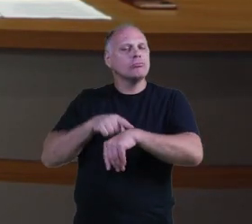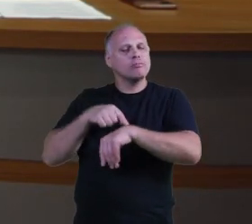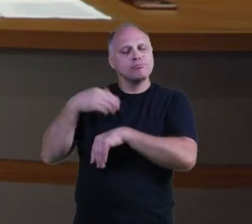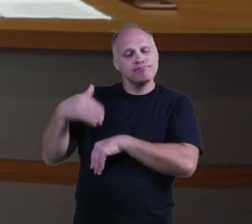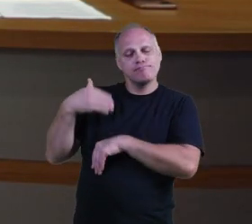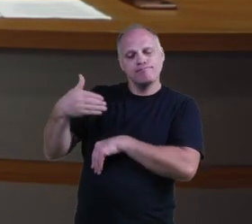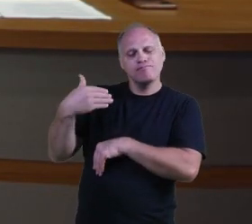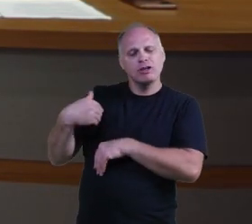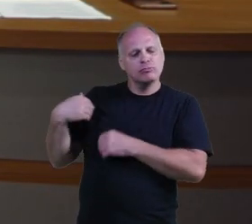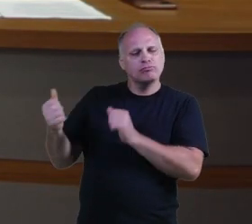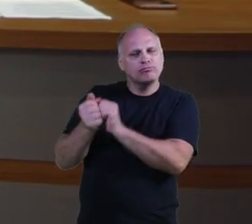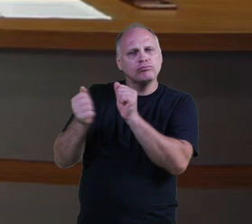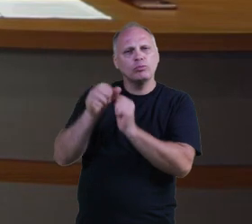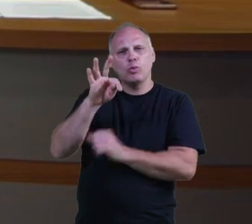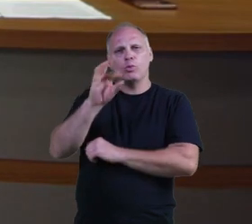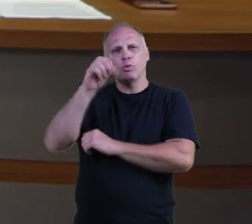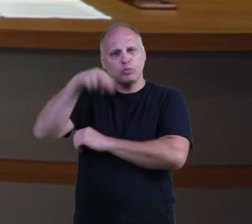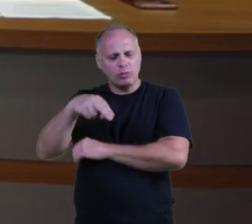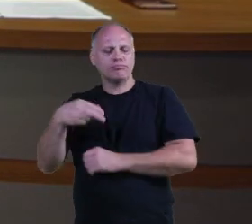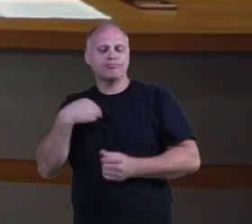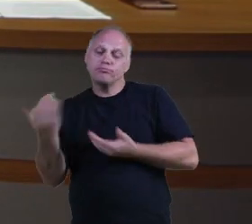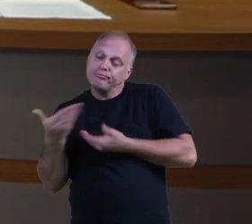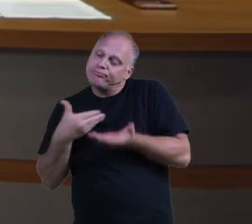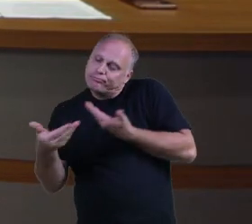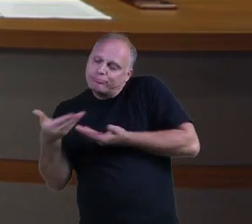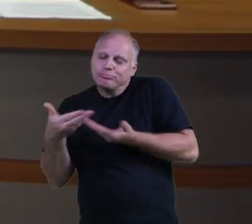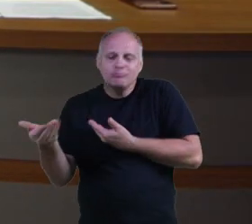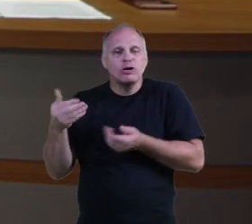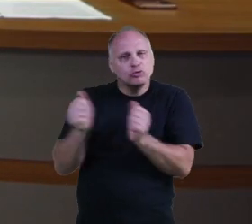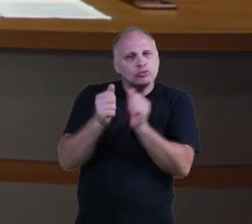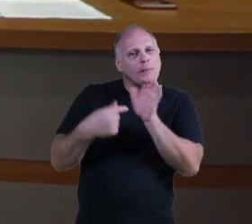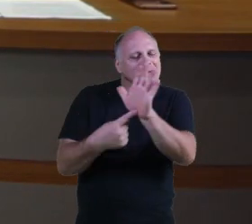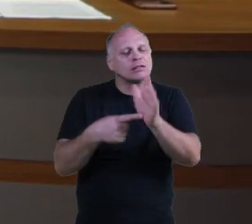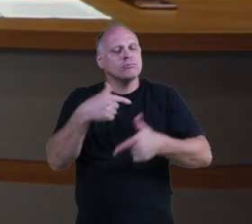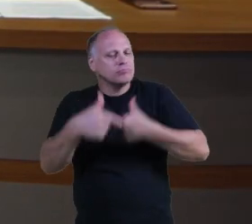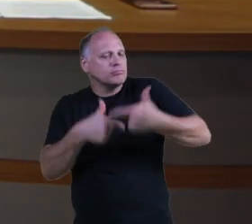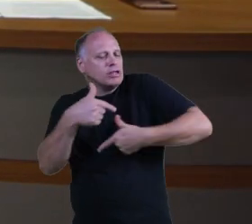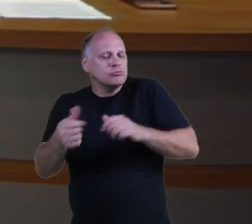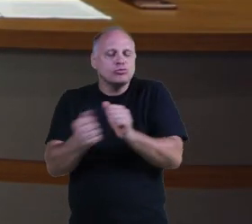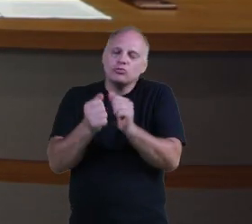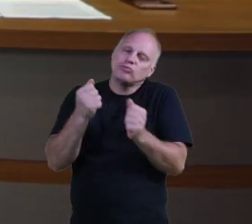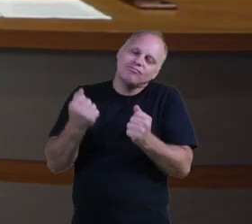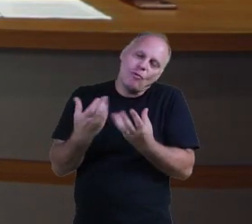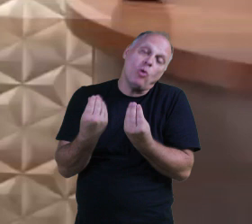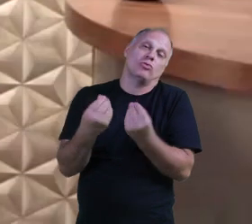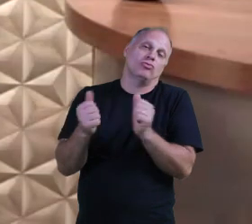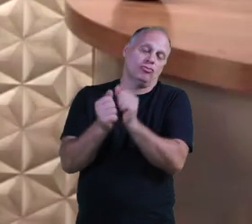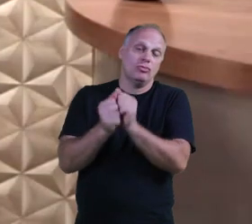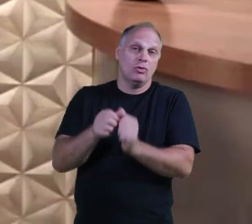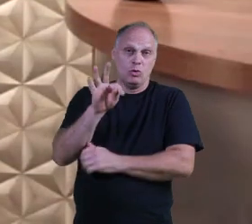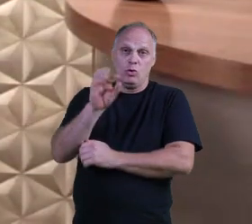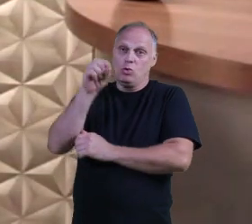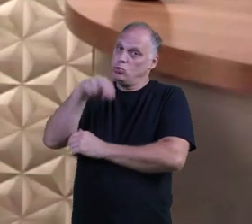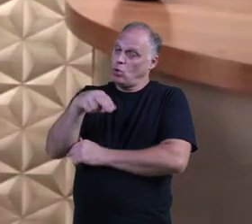a família. Então, a gente se tornou assim, uma família. A minha família, com a família do Ivan. Aonde eu conheci o